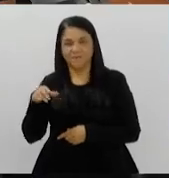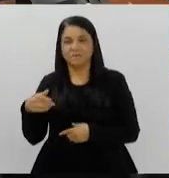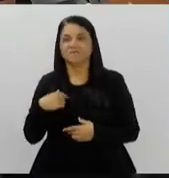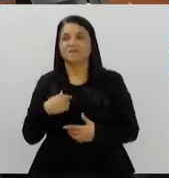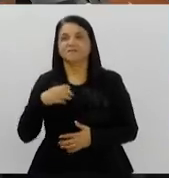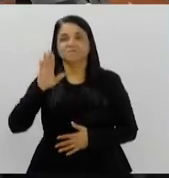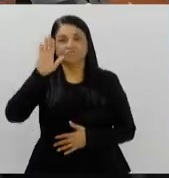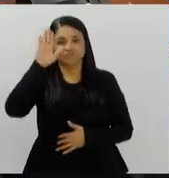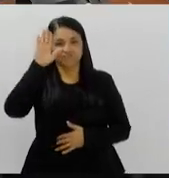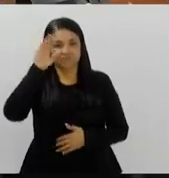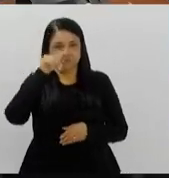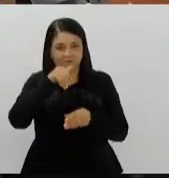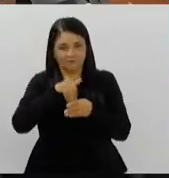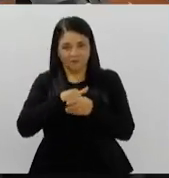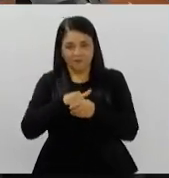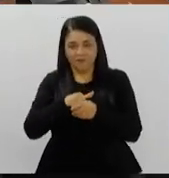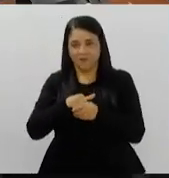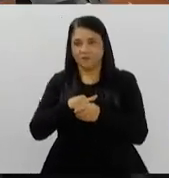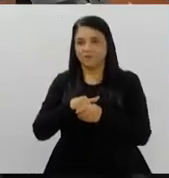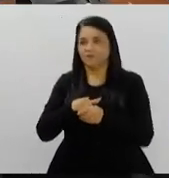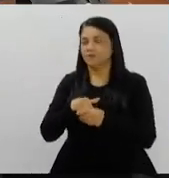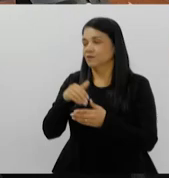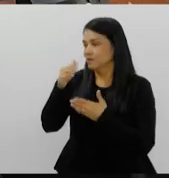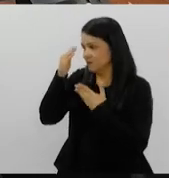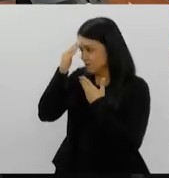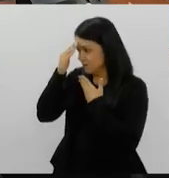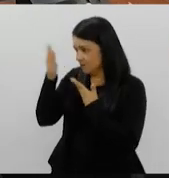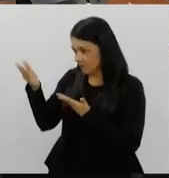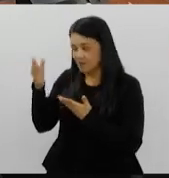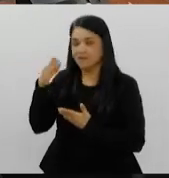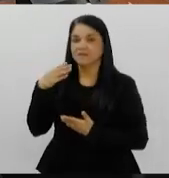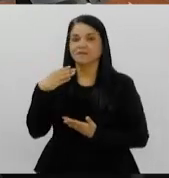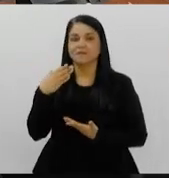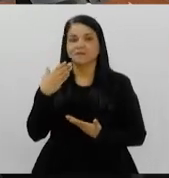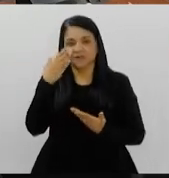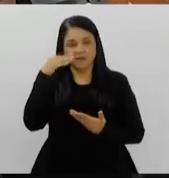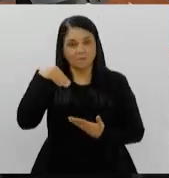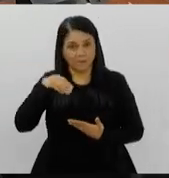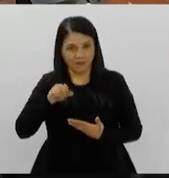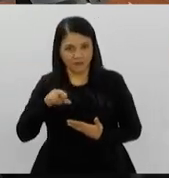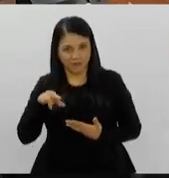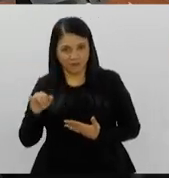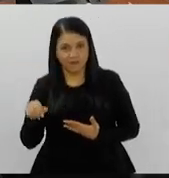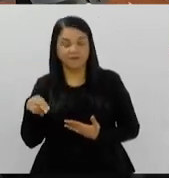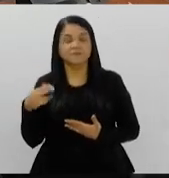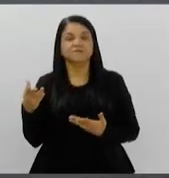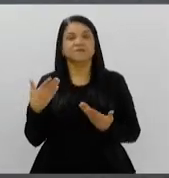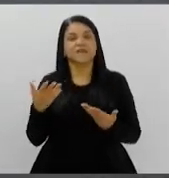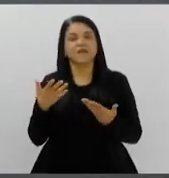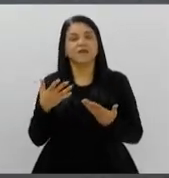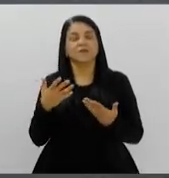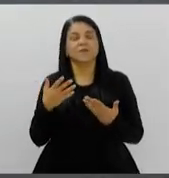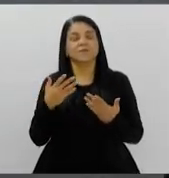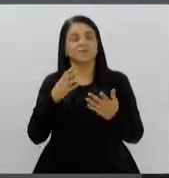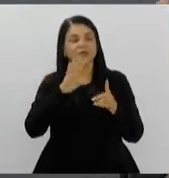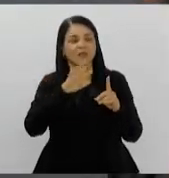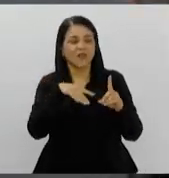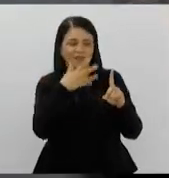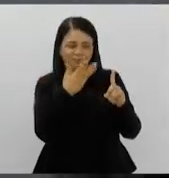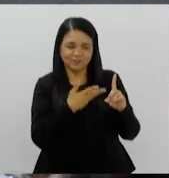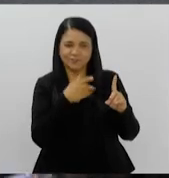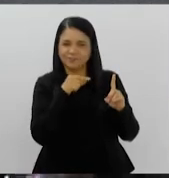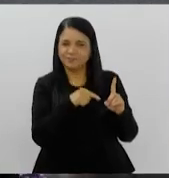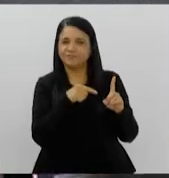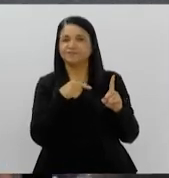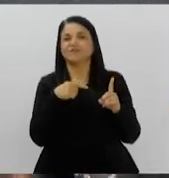presidente. Obrigado, Marina, deputada. Deputada Dani, por favor, Monteiro. Quero muito aqui elogiar nosso decano e autor